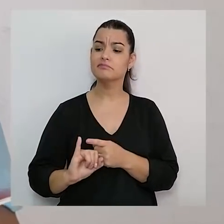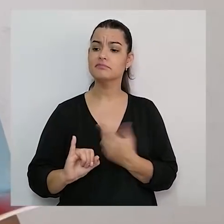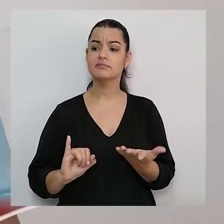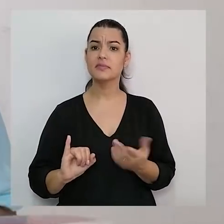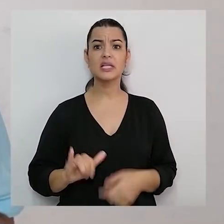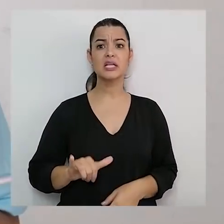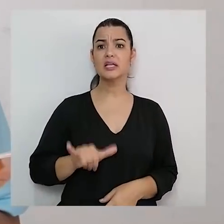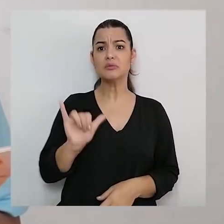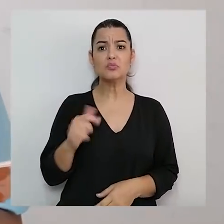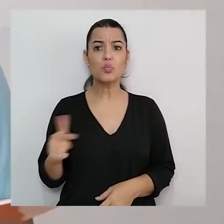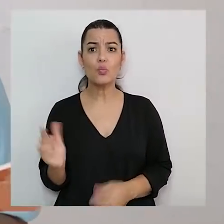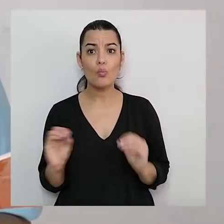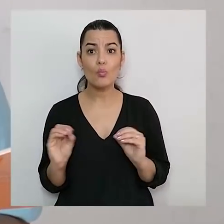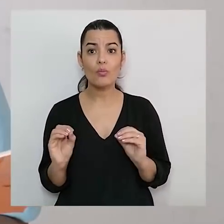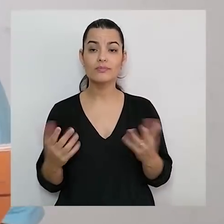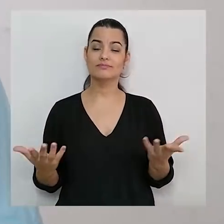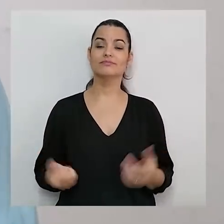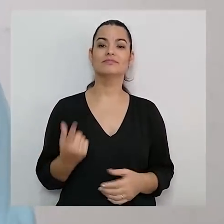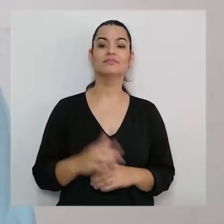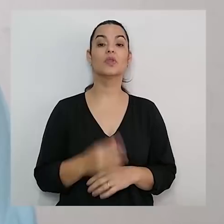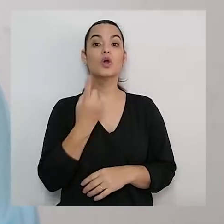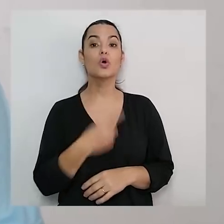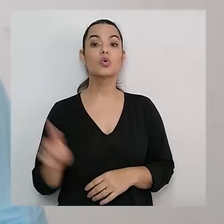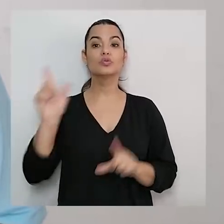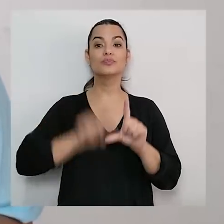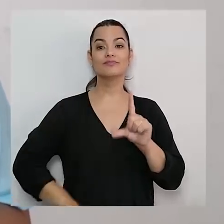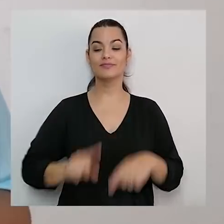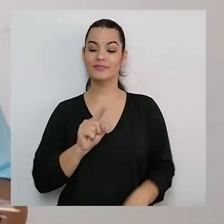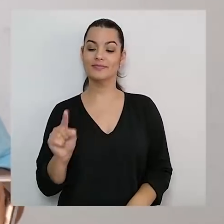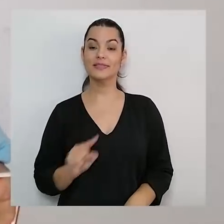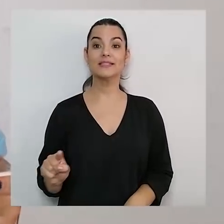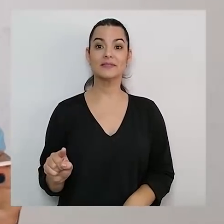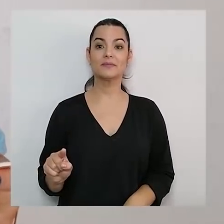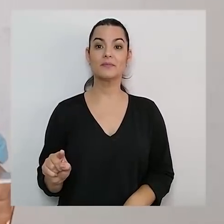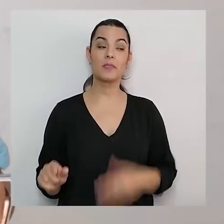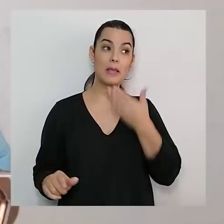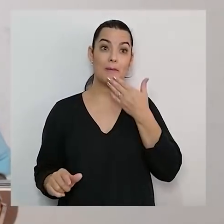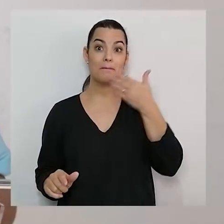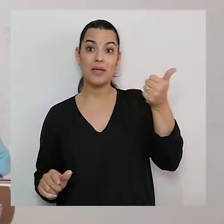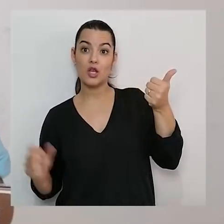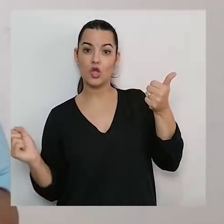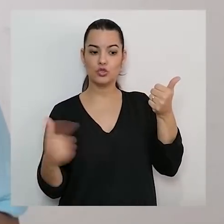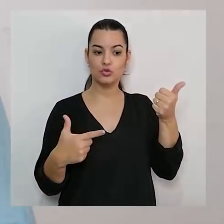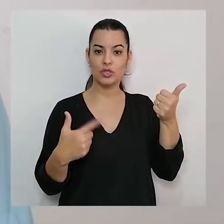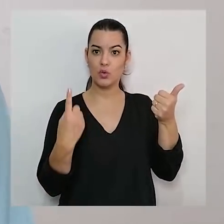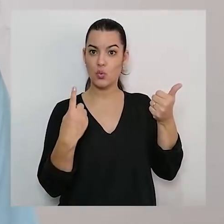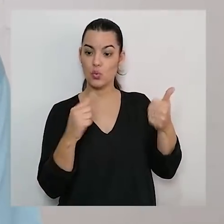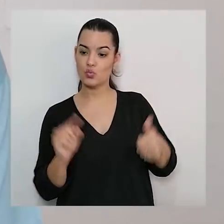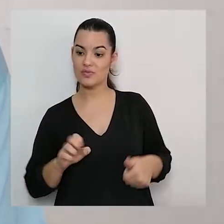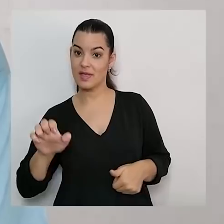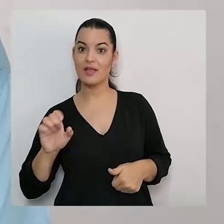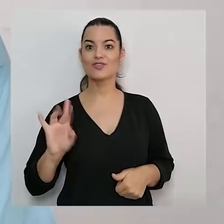é Y. E a última letra Z. Melhor do que um Zé, só